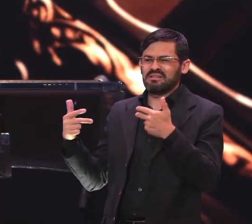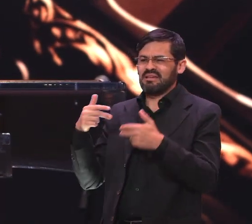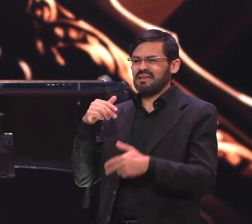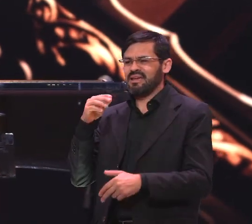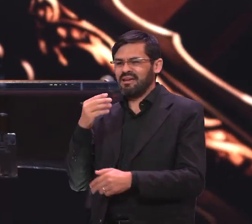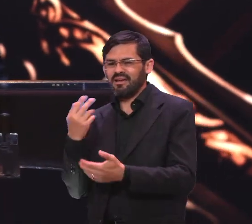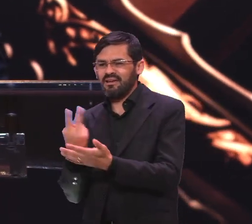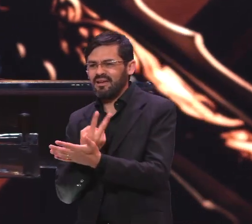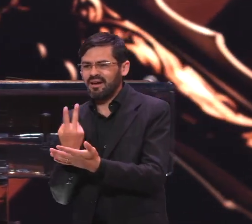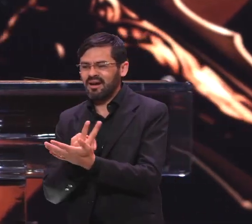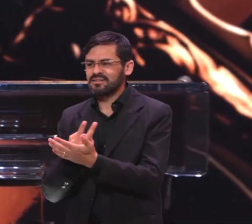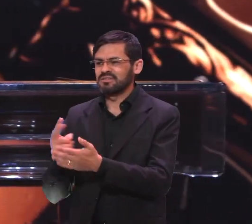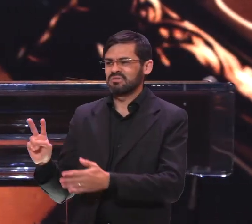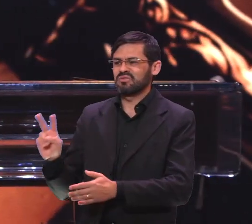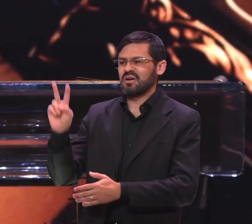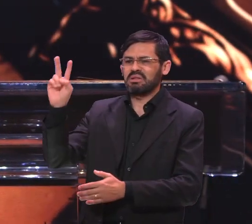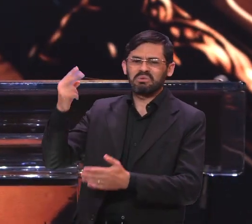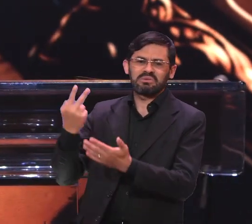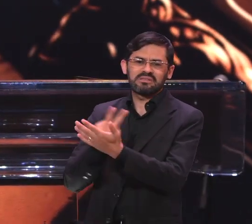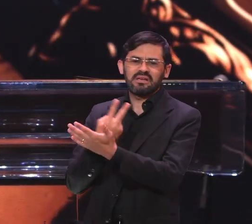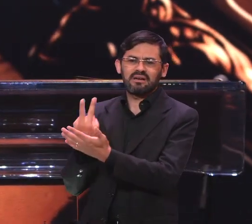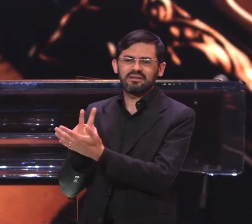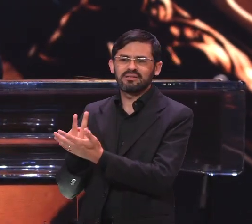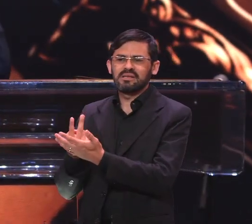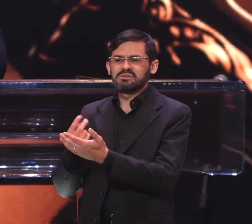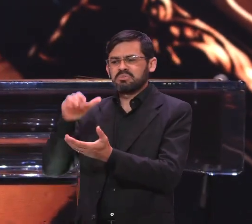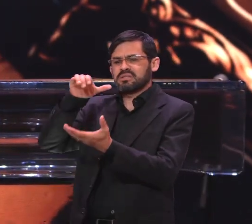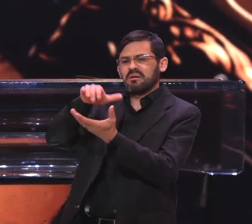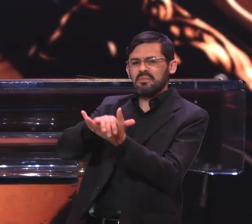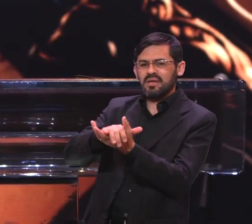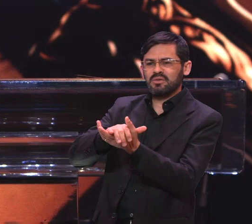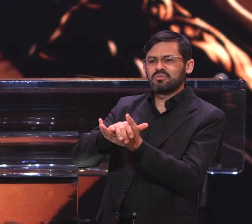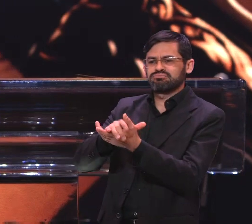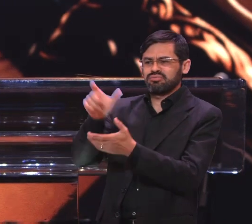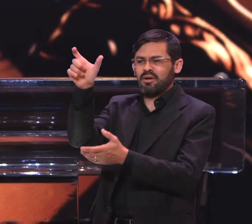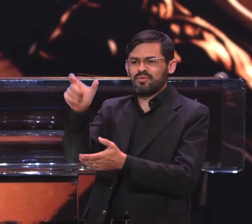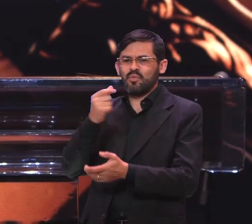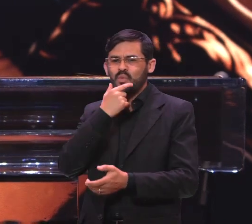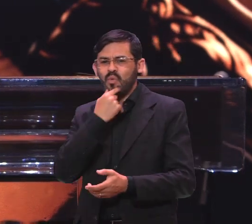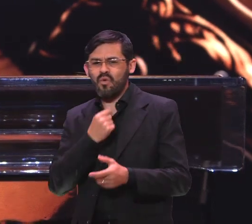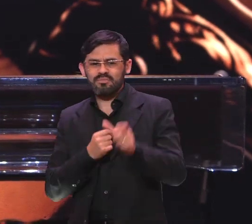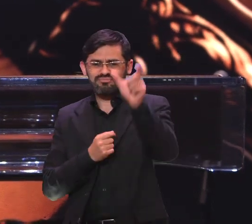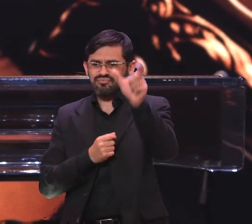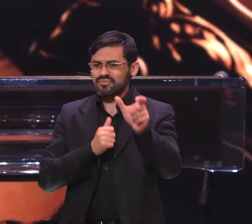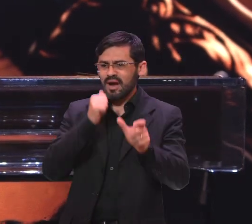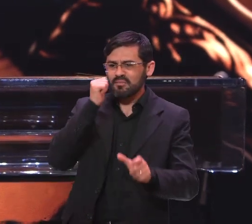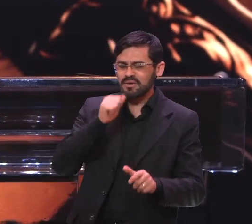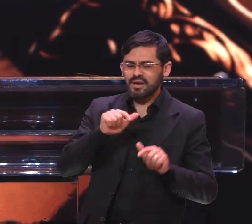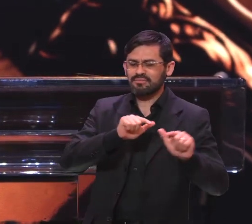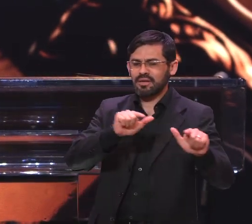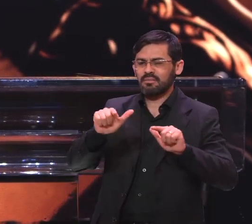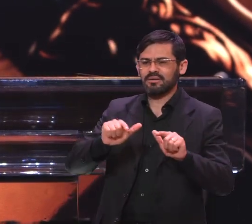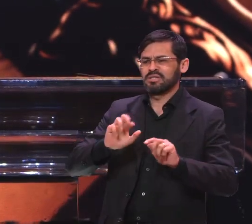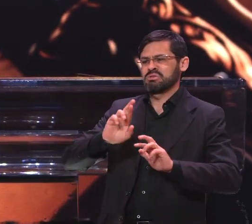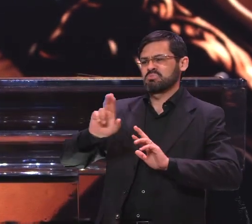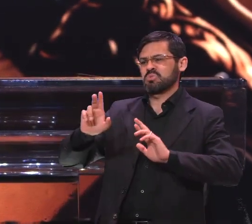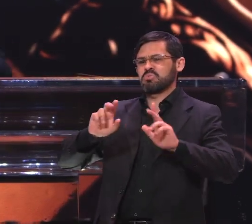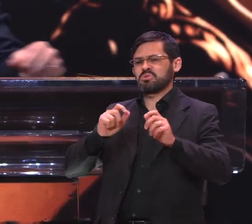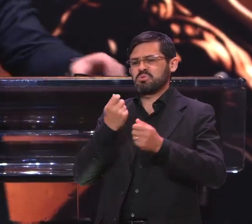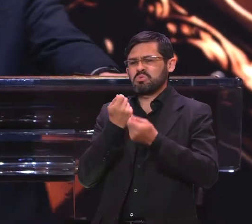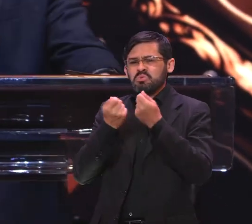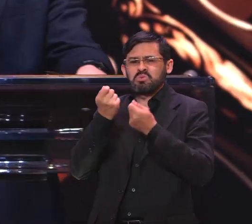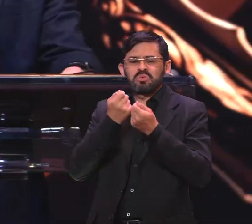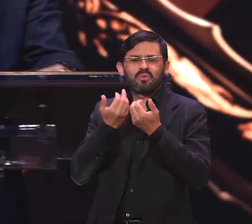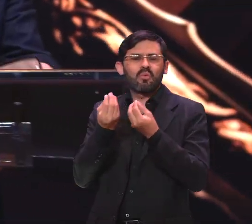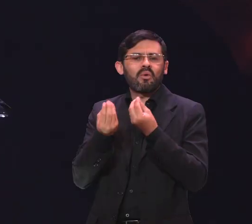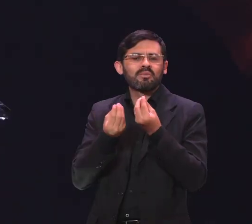distorções sobre o casamento, sobre o papel do homem, sobre o papel da mulher, sobre o trabalho, sobre como gerir recursos. Por